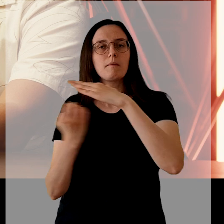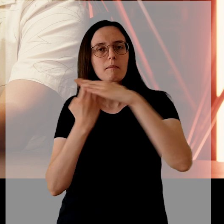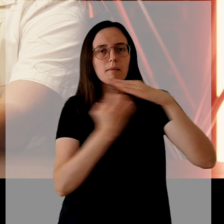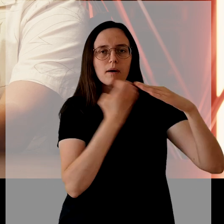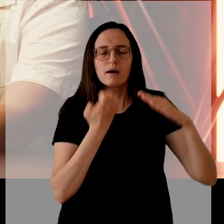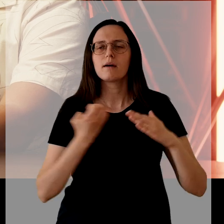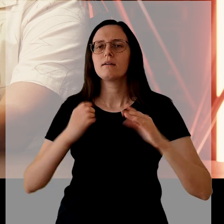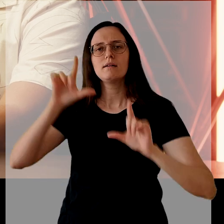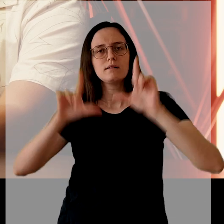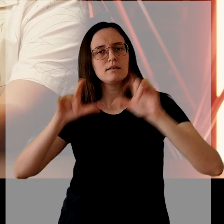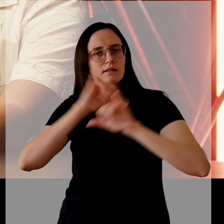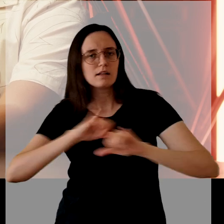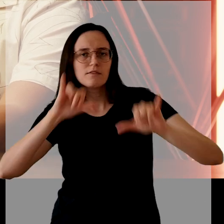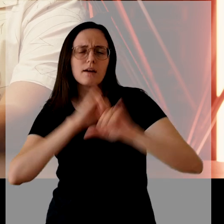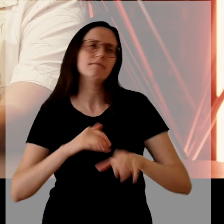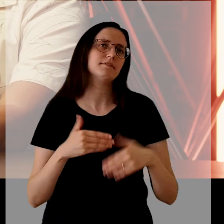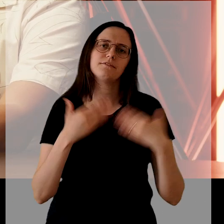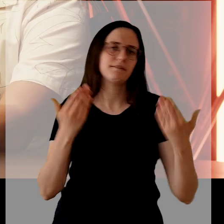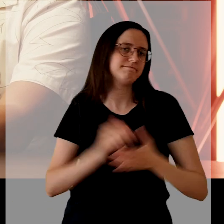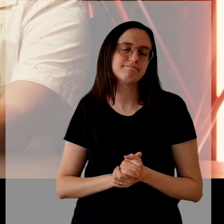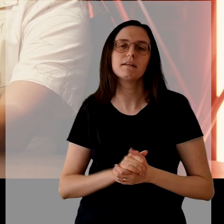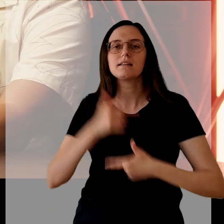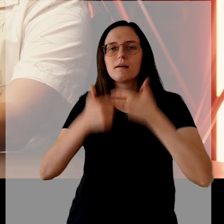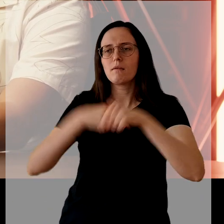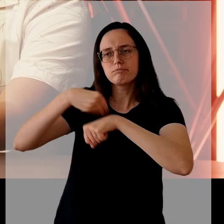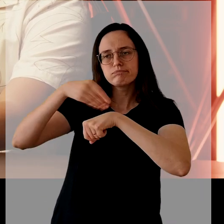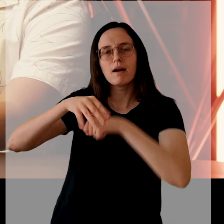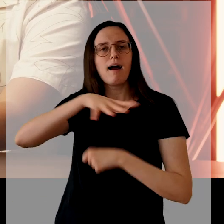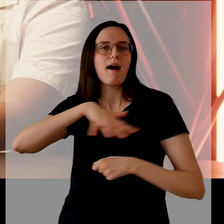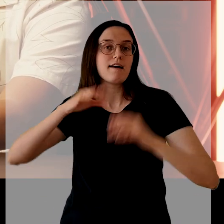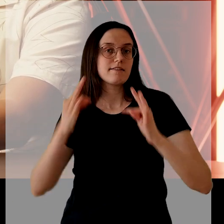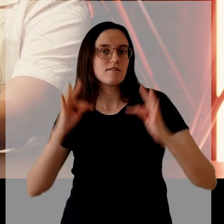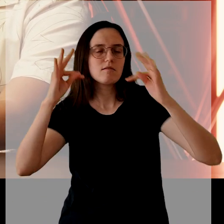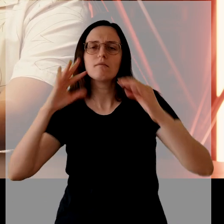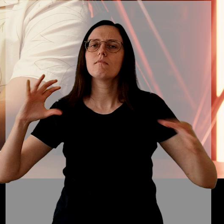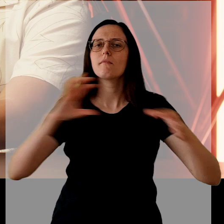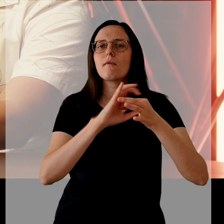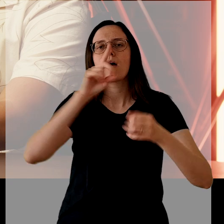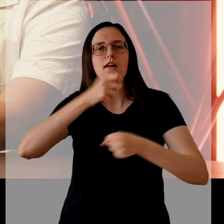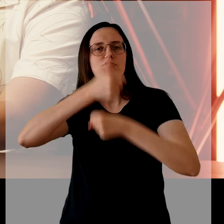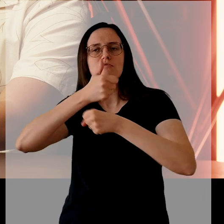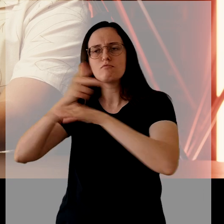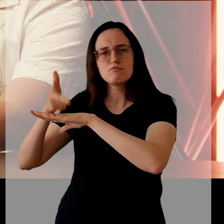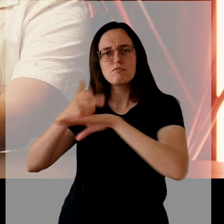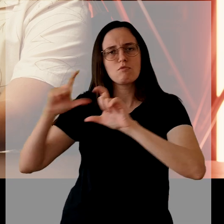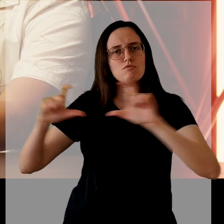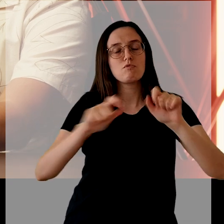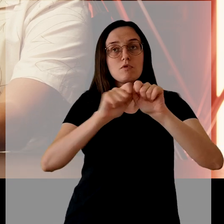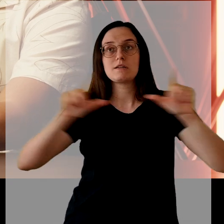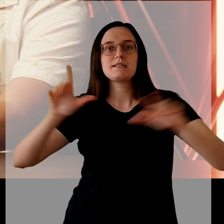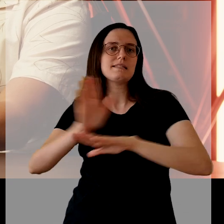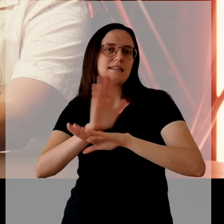indústria, para as emissoras de TV, enfim, trabalho de consultoria na área de tecnologia ligadas à direção de fotografia de cinema, né?